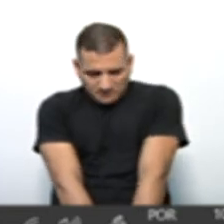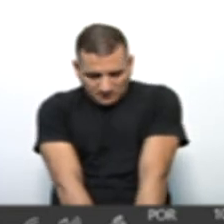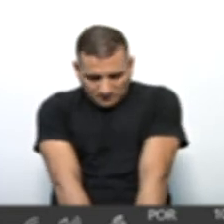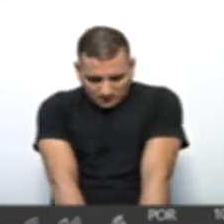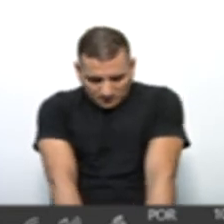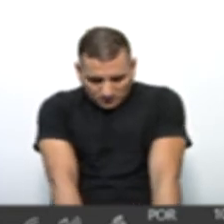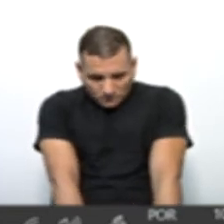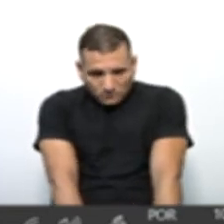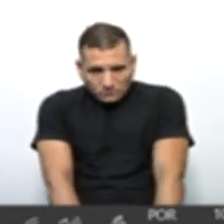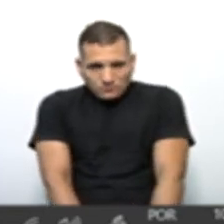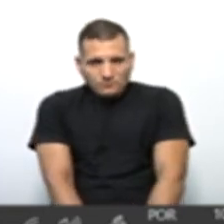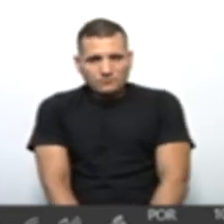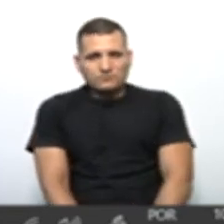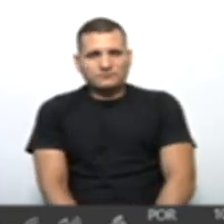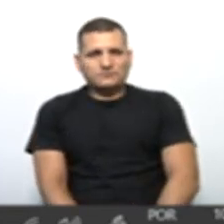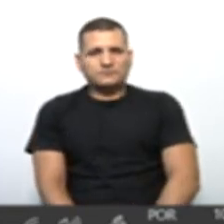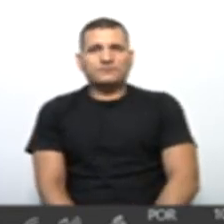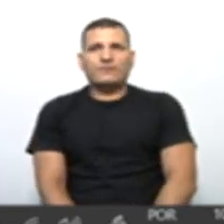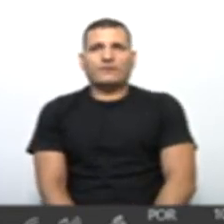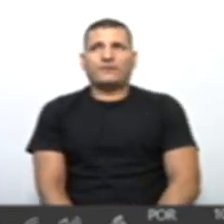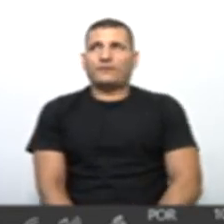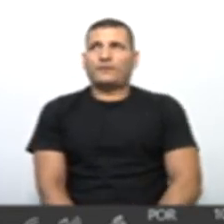66 golo